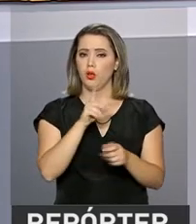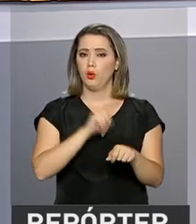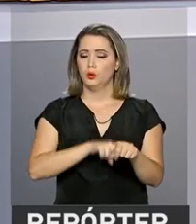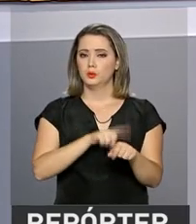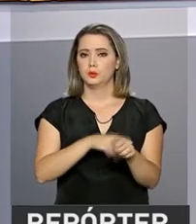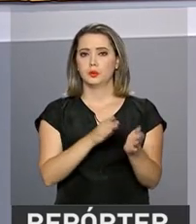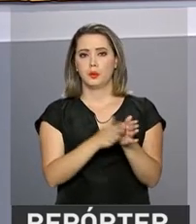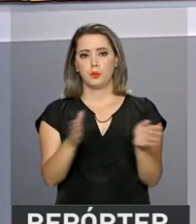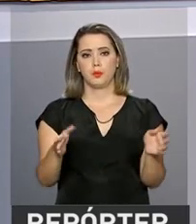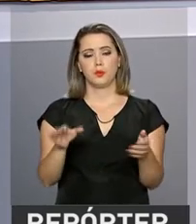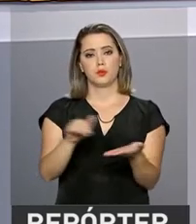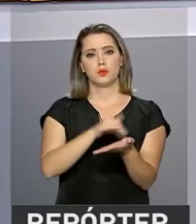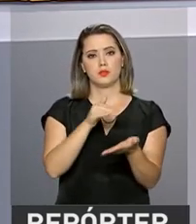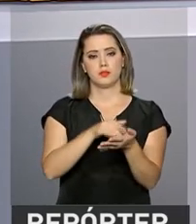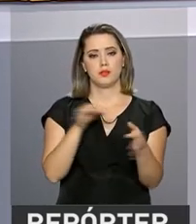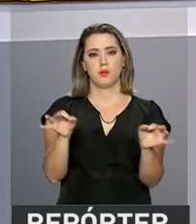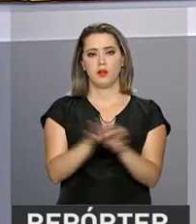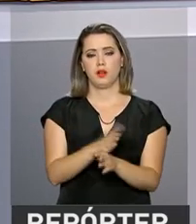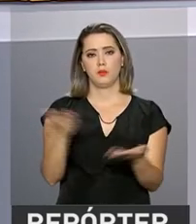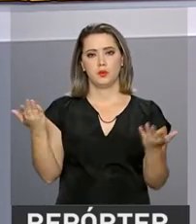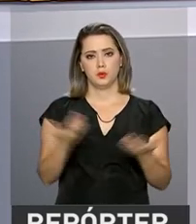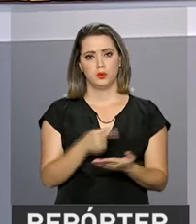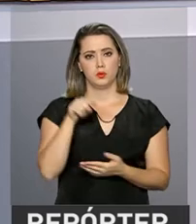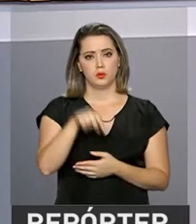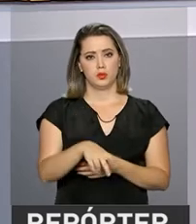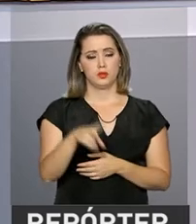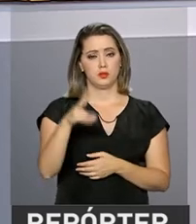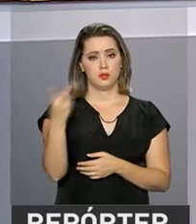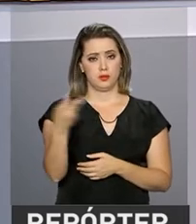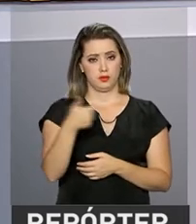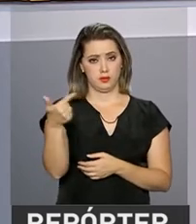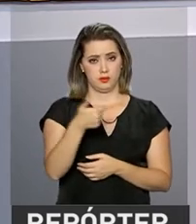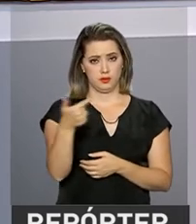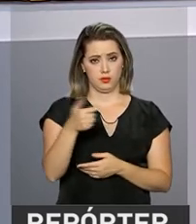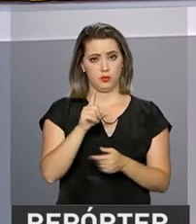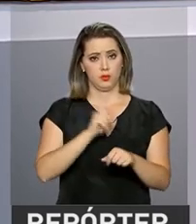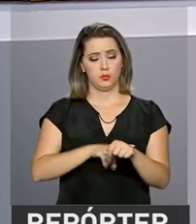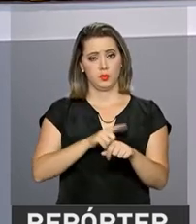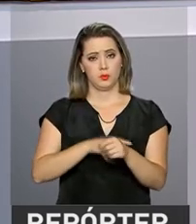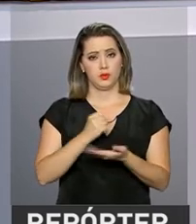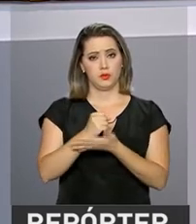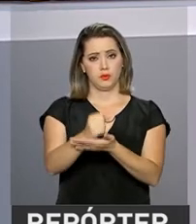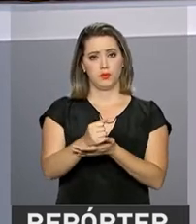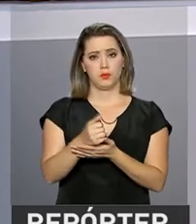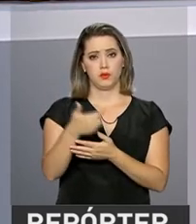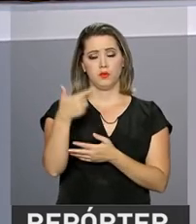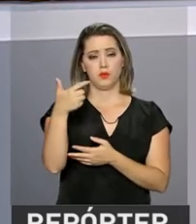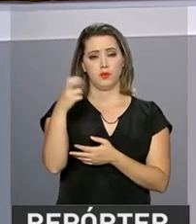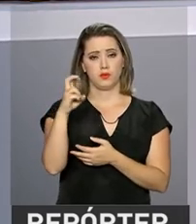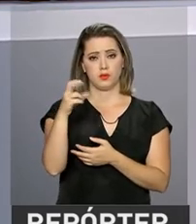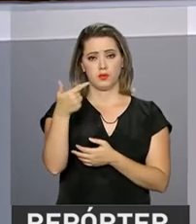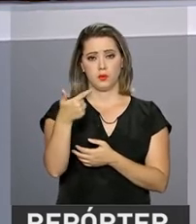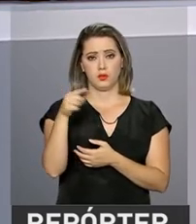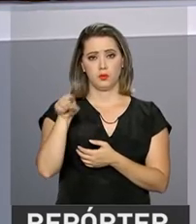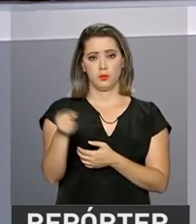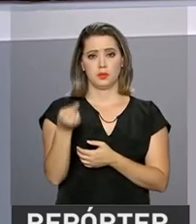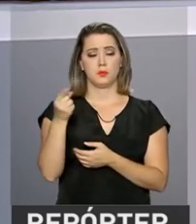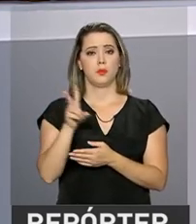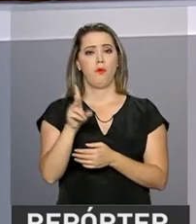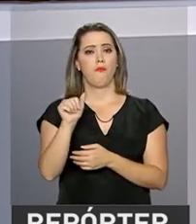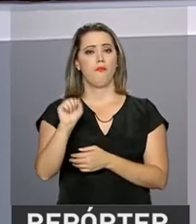prazo de inscrição termina hoje para esta segunda edição são oferecidas quase 52 mil vagas em